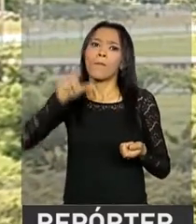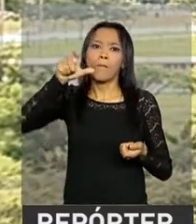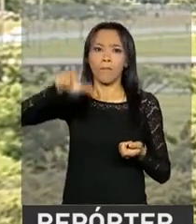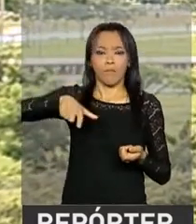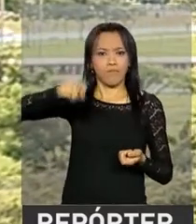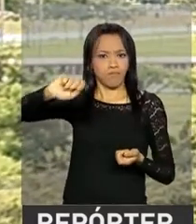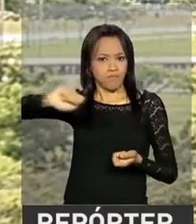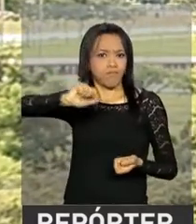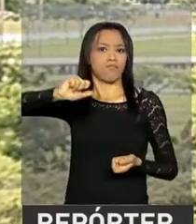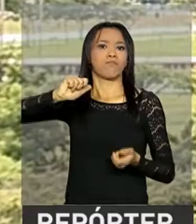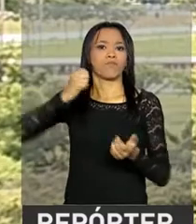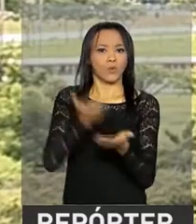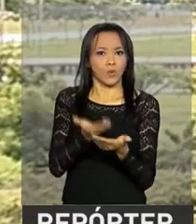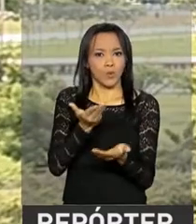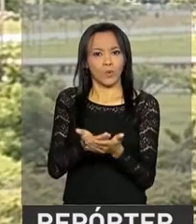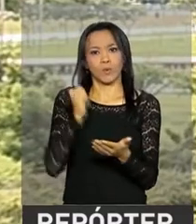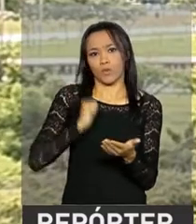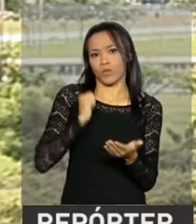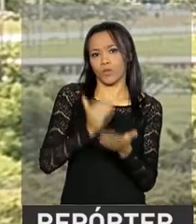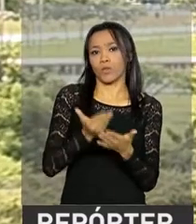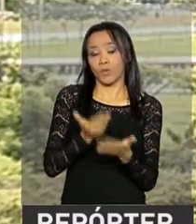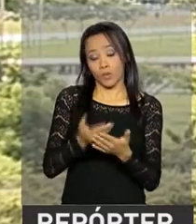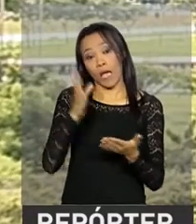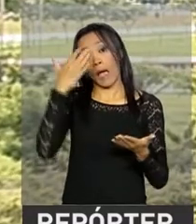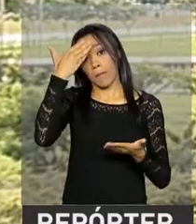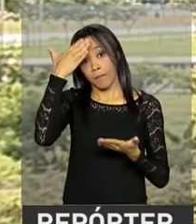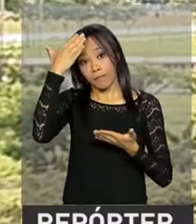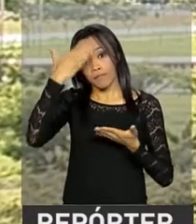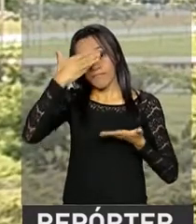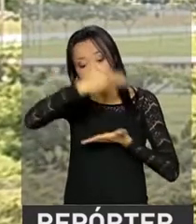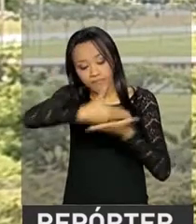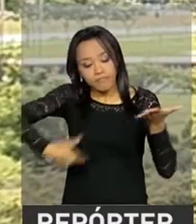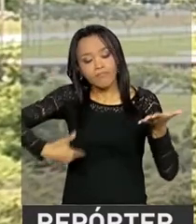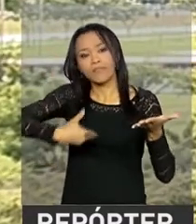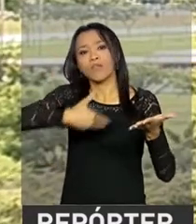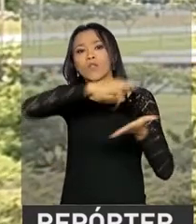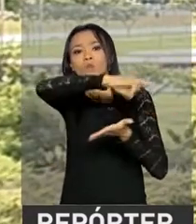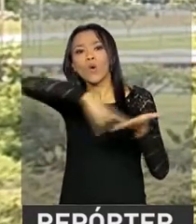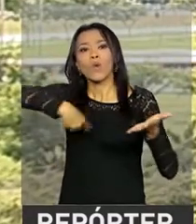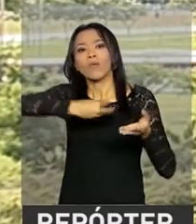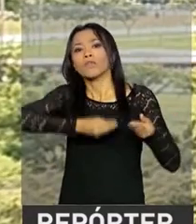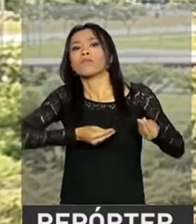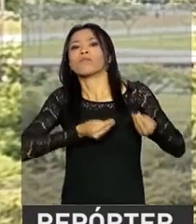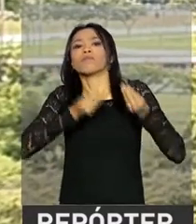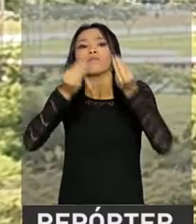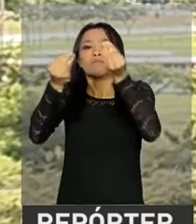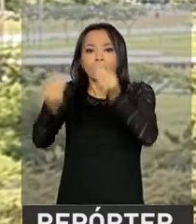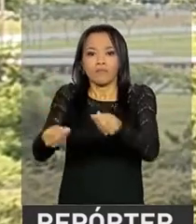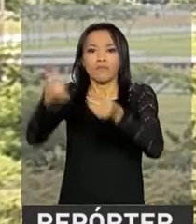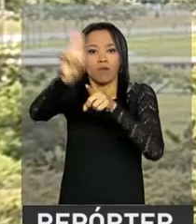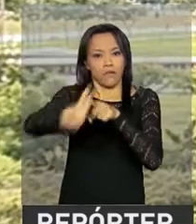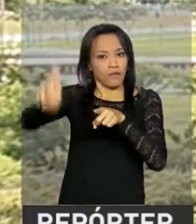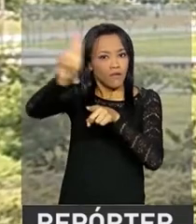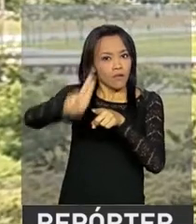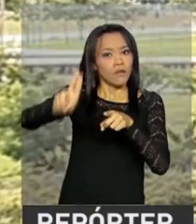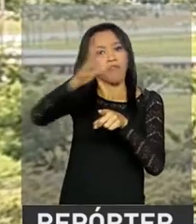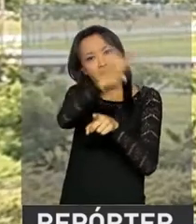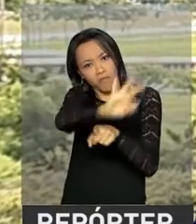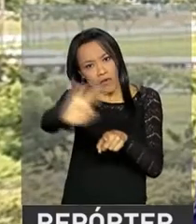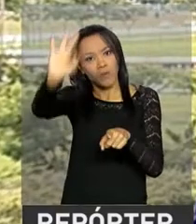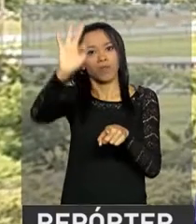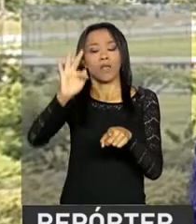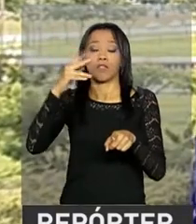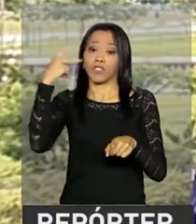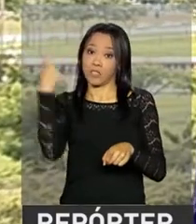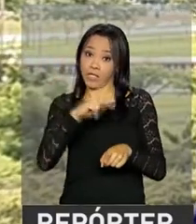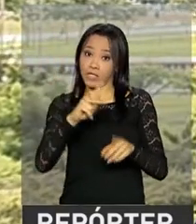apresentar à instituição para a qual foi selecionado vários documentos originais dele e da família.